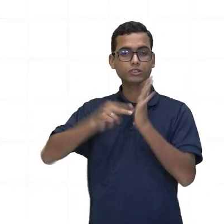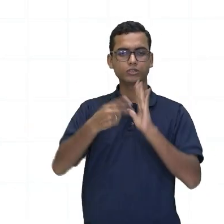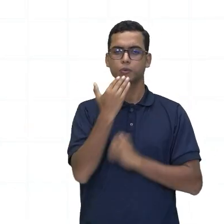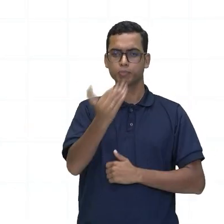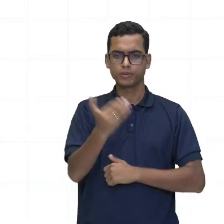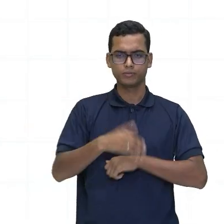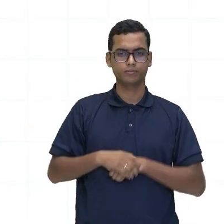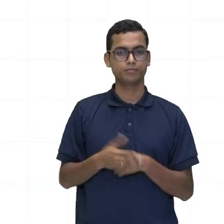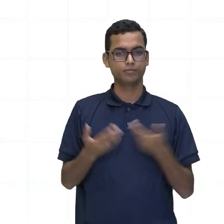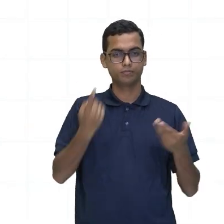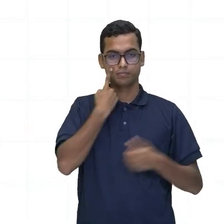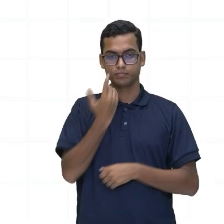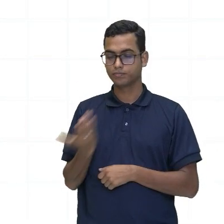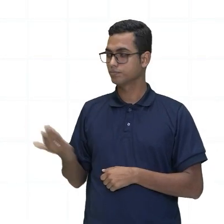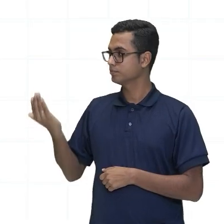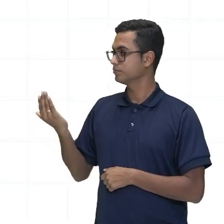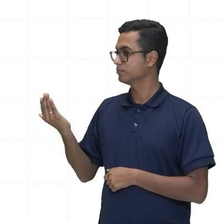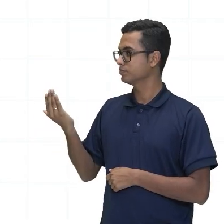Solomon.